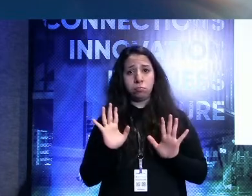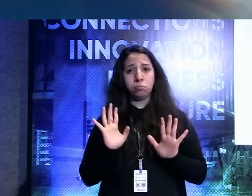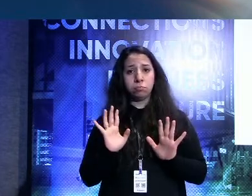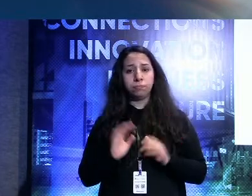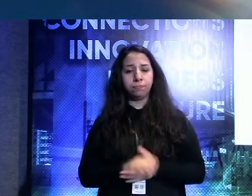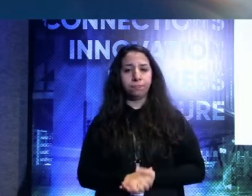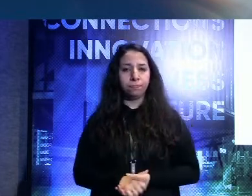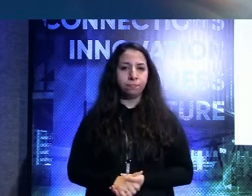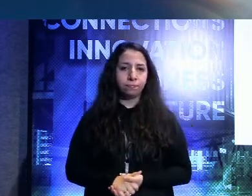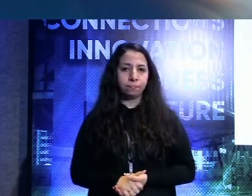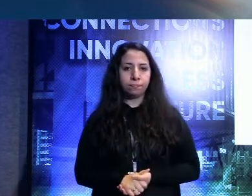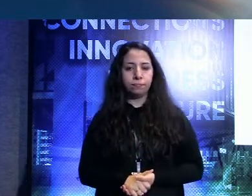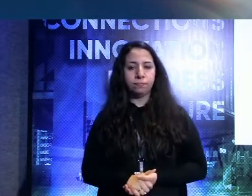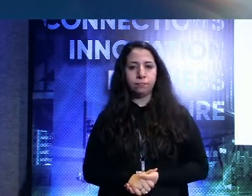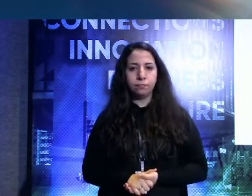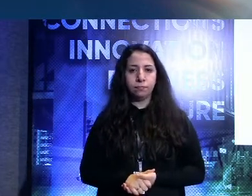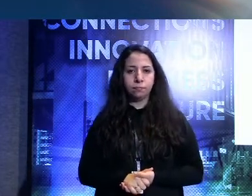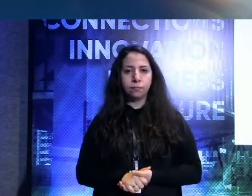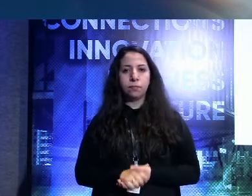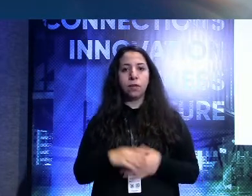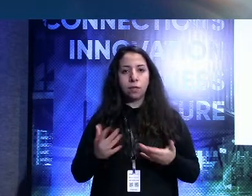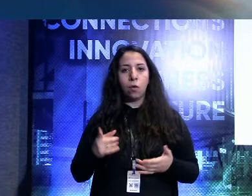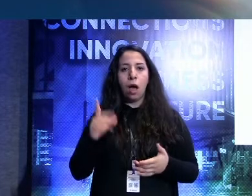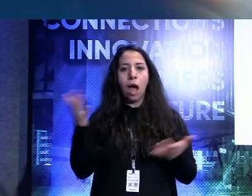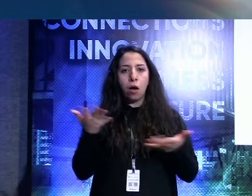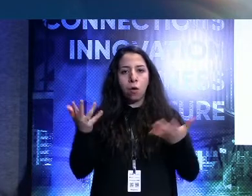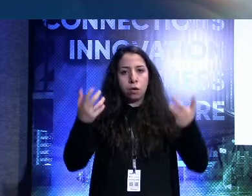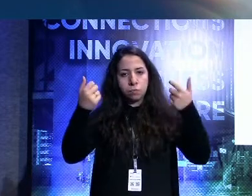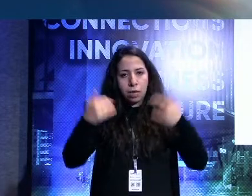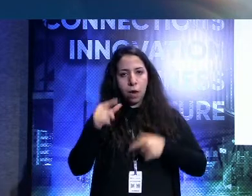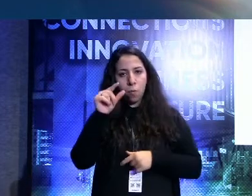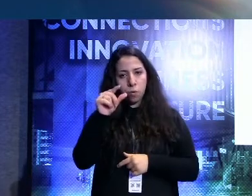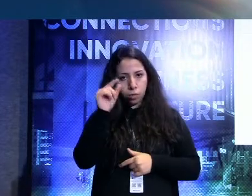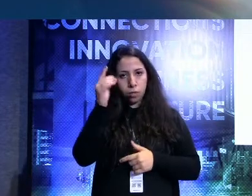E aí vamos falar um pouquinho dos design patterns.